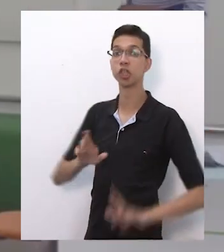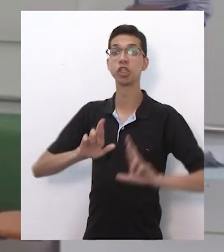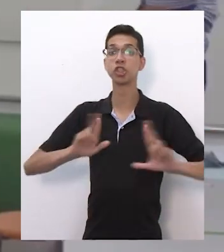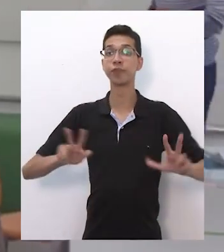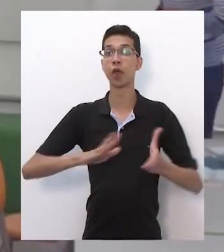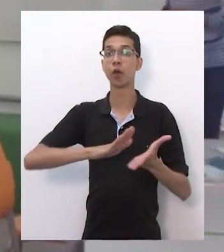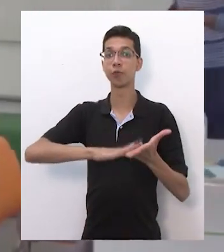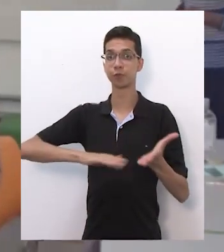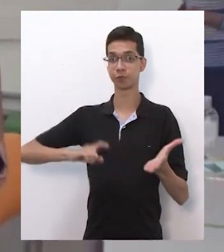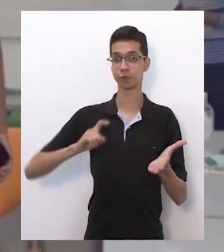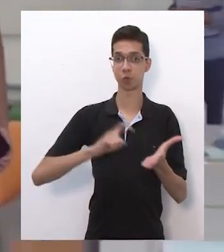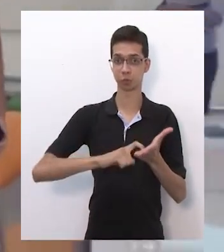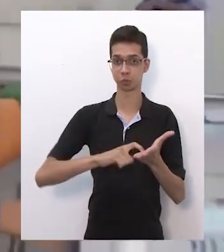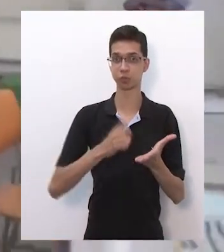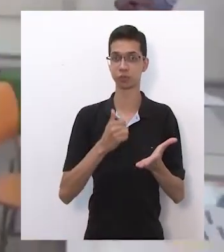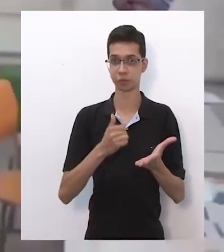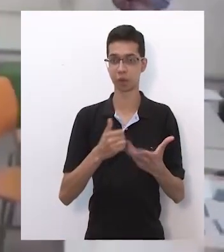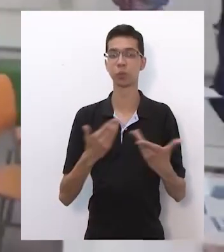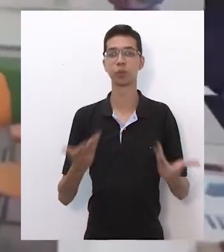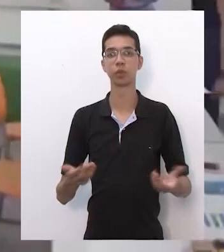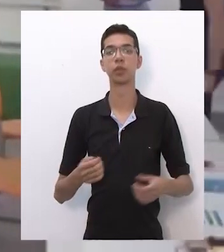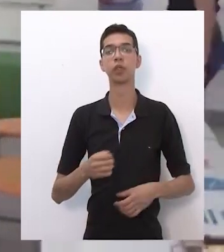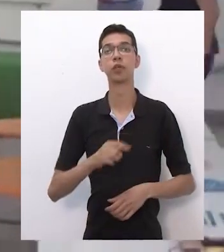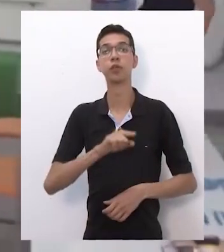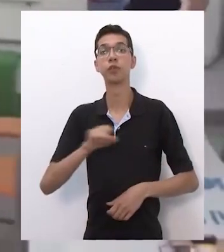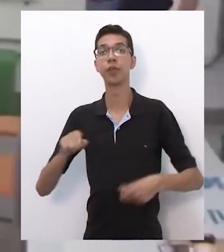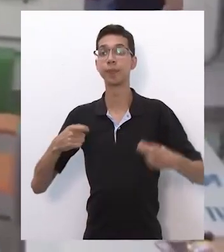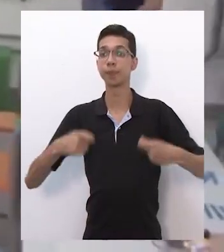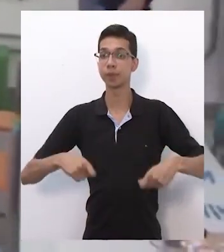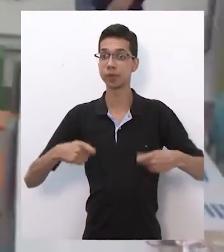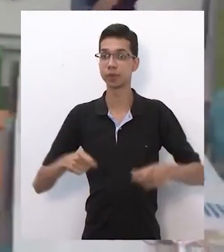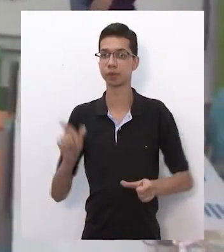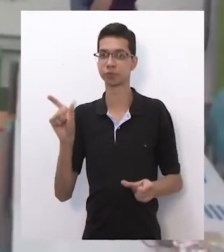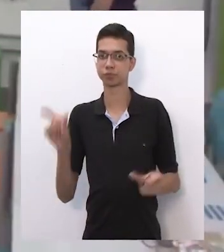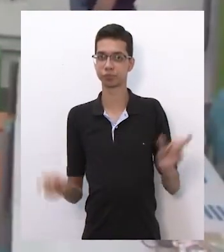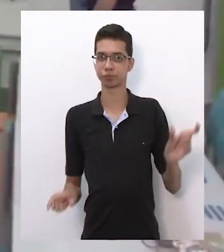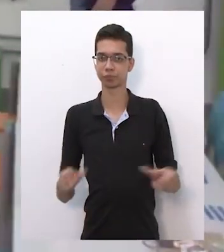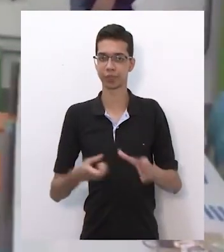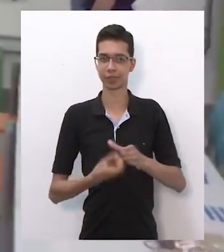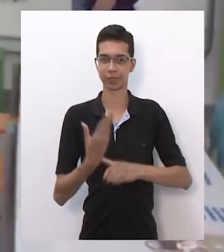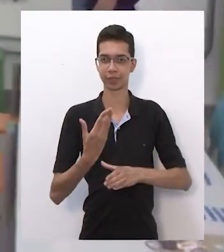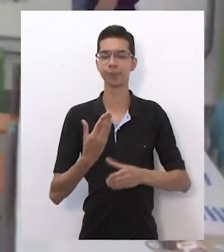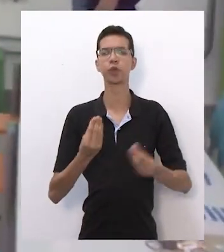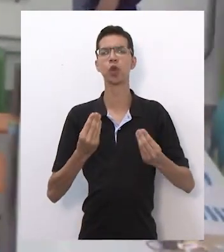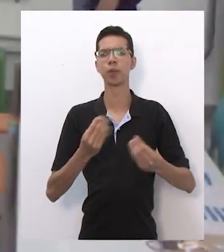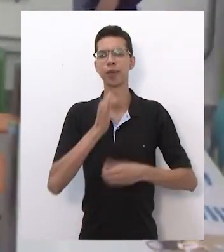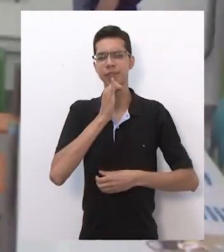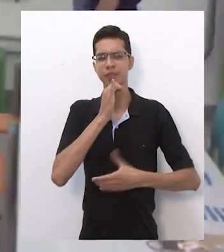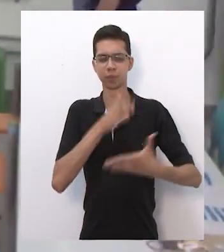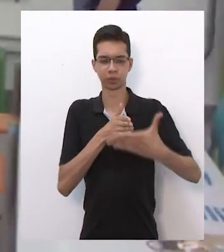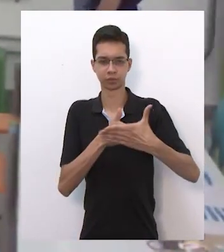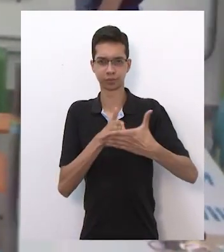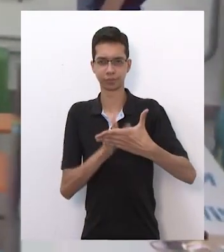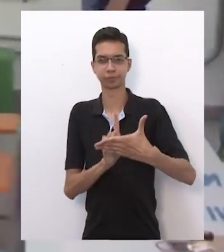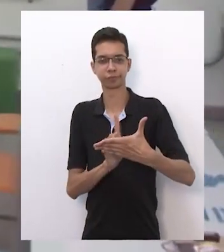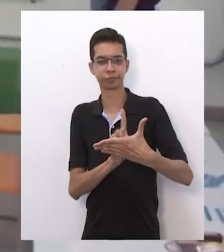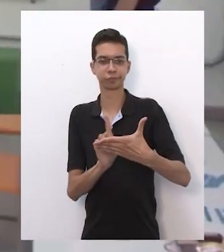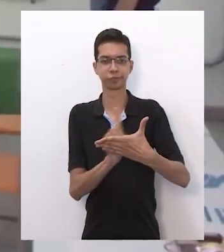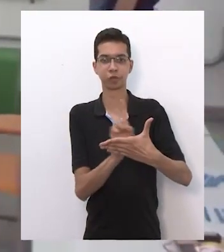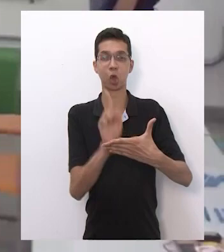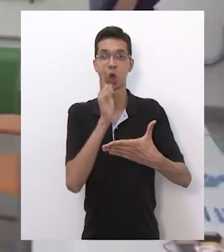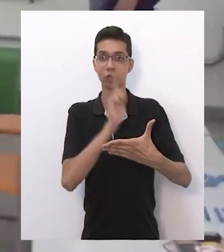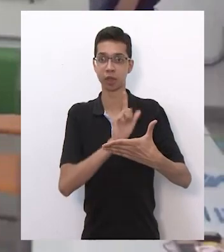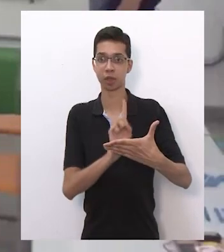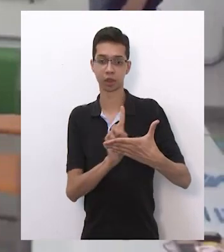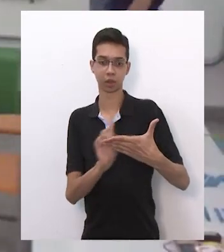diferente. Basicamente, então, nós temos que fazer esse personagem passar pelos obstáculos e chegar aqui. Bom,